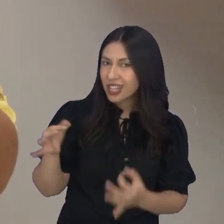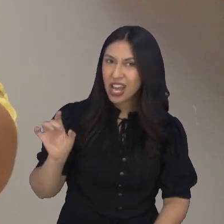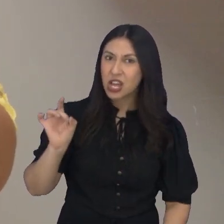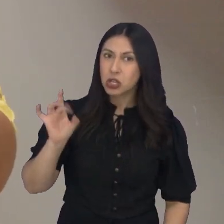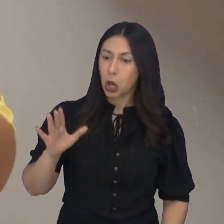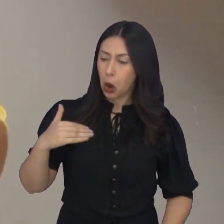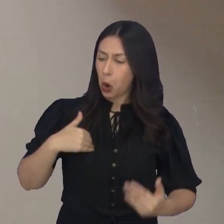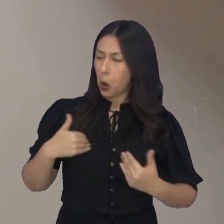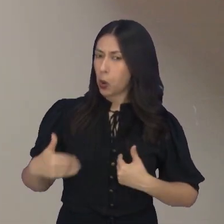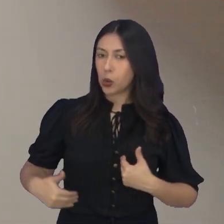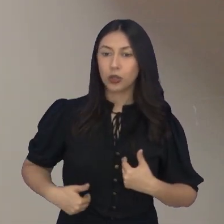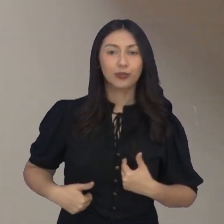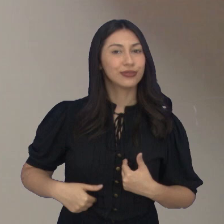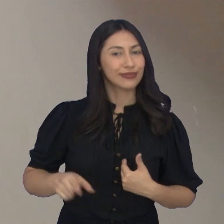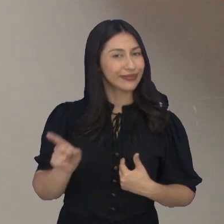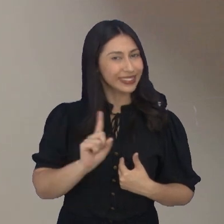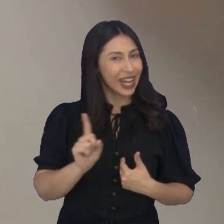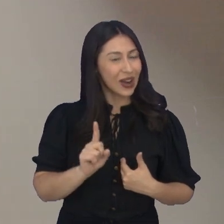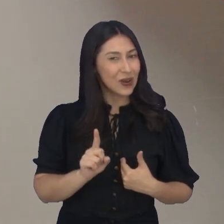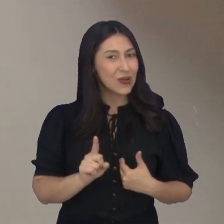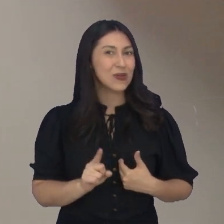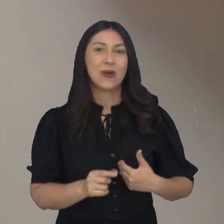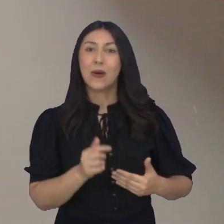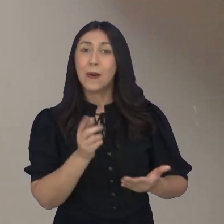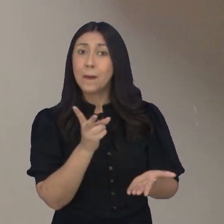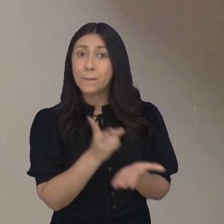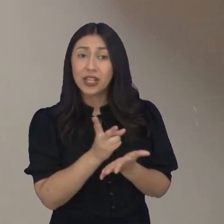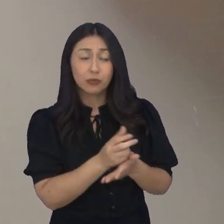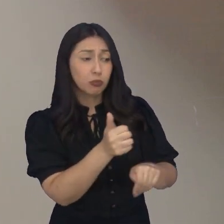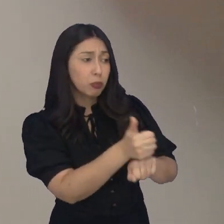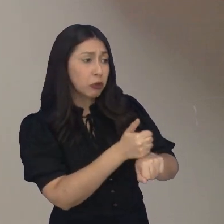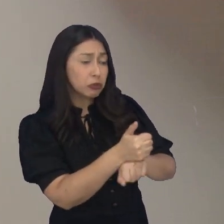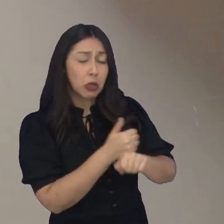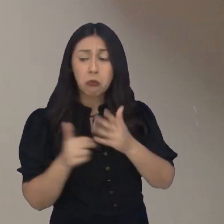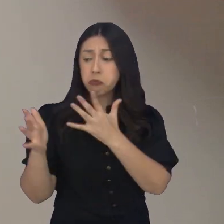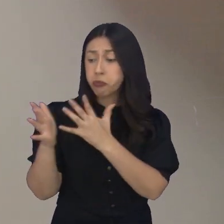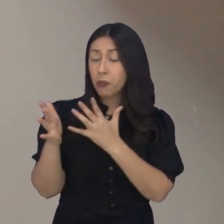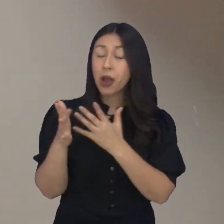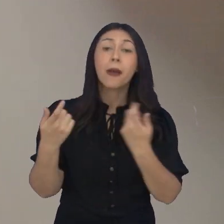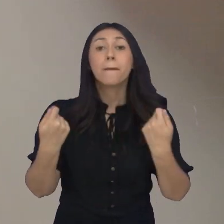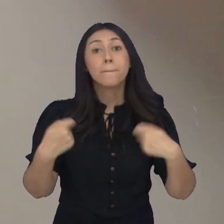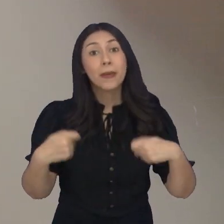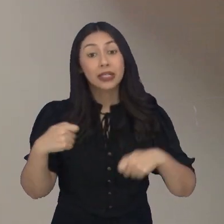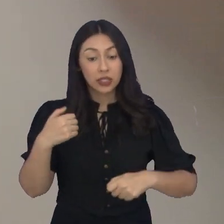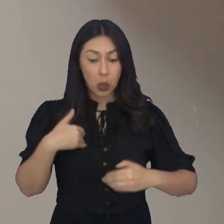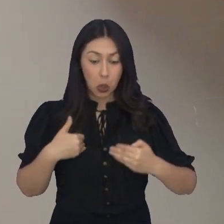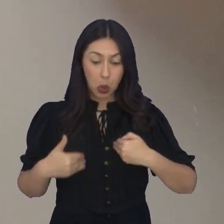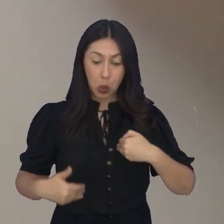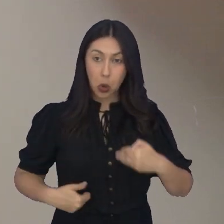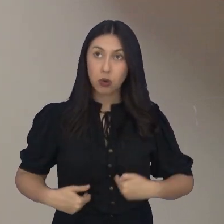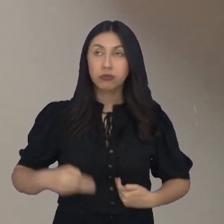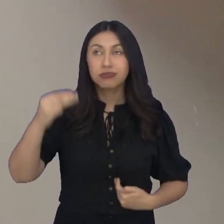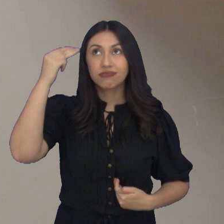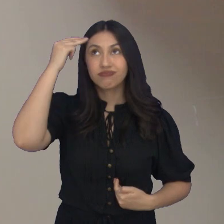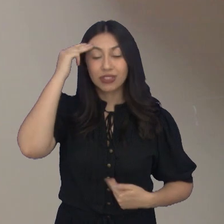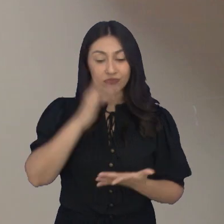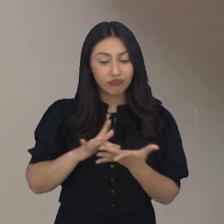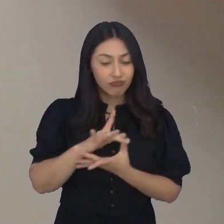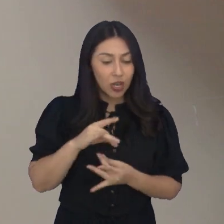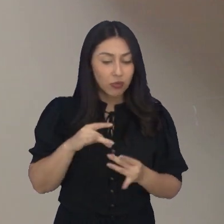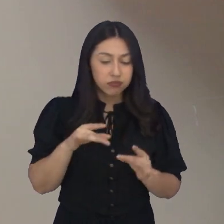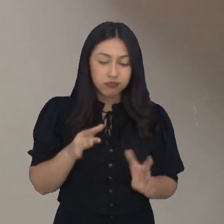física. Atletas, amadores ou profissionais devem buscar o equilíbrio entre corpo, mente e espírito